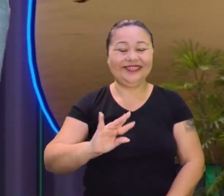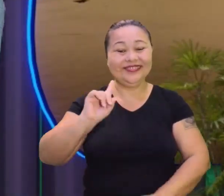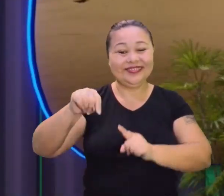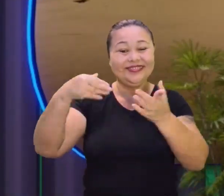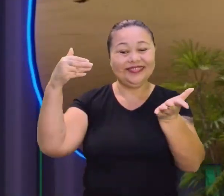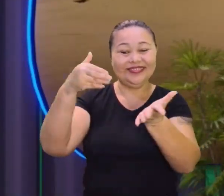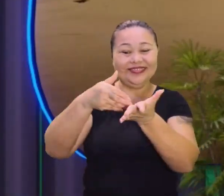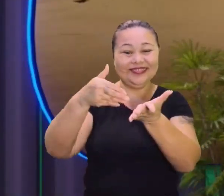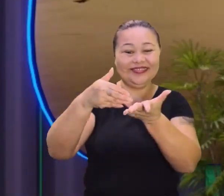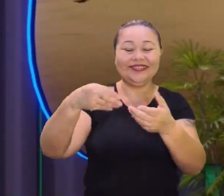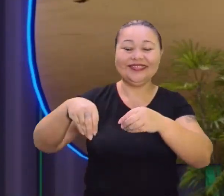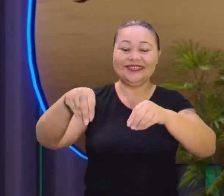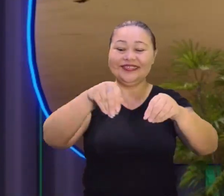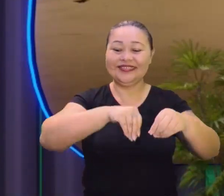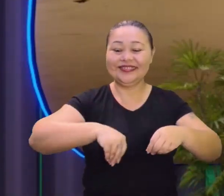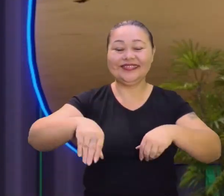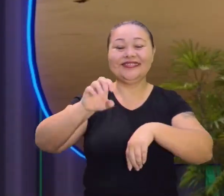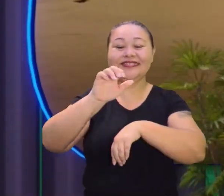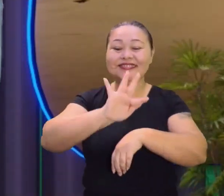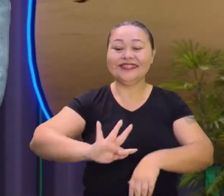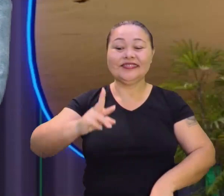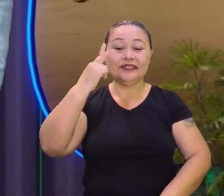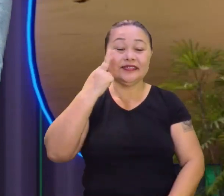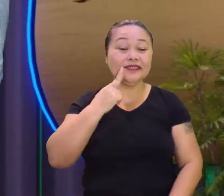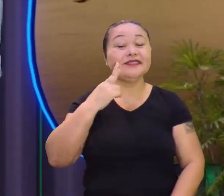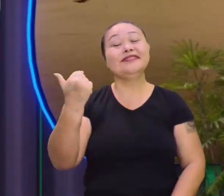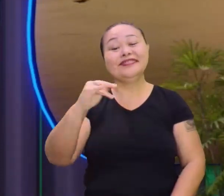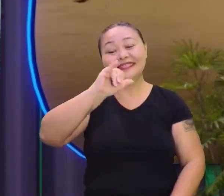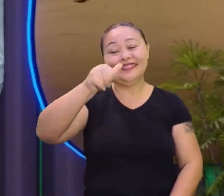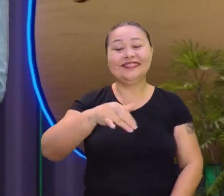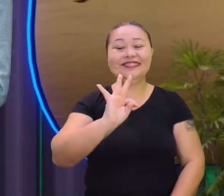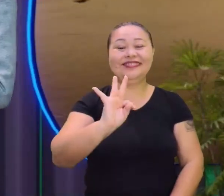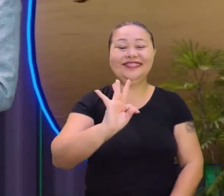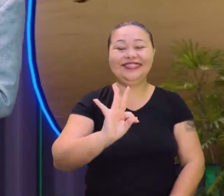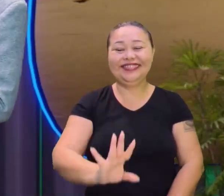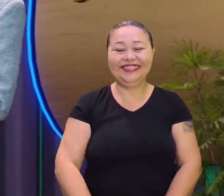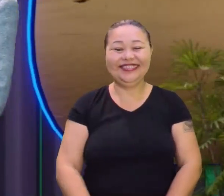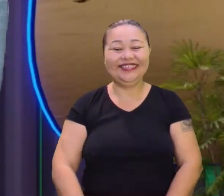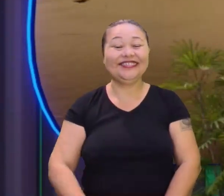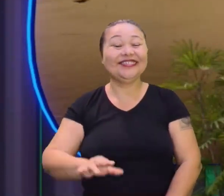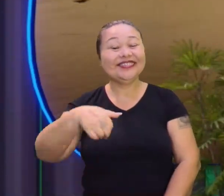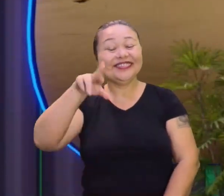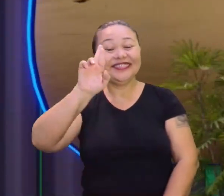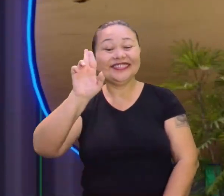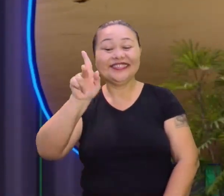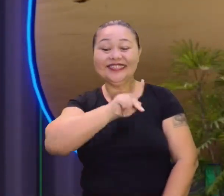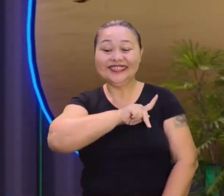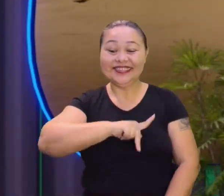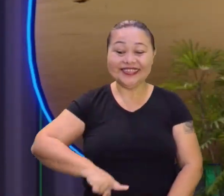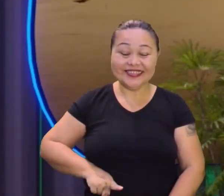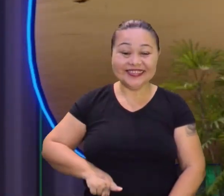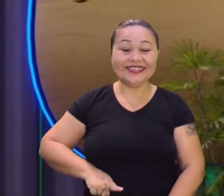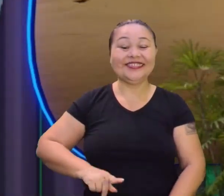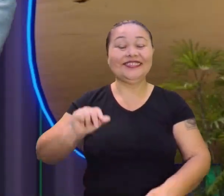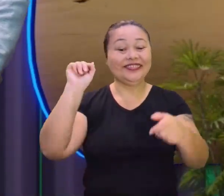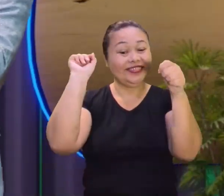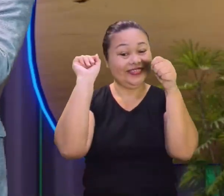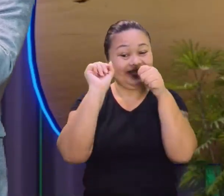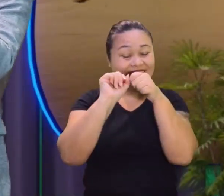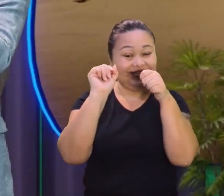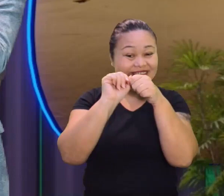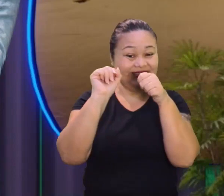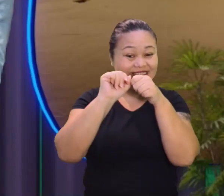Quem foi o último governador do território federal de Rondônia? Jorge Teixeira. Muito bem. Quem foi o presidente que